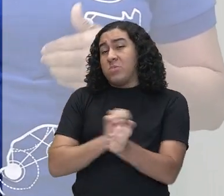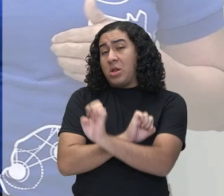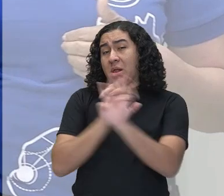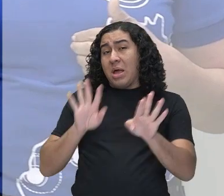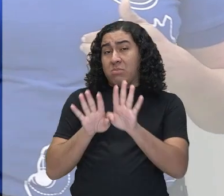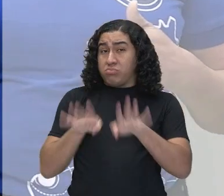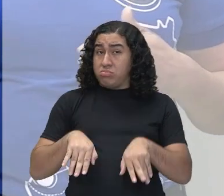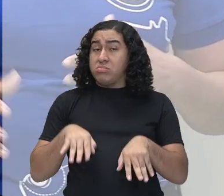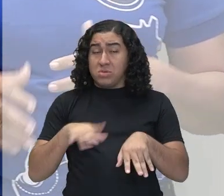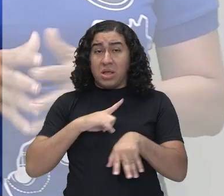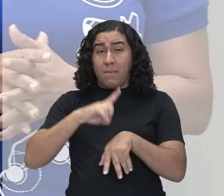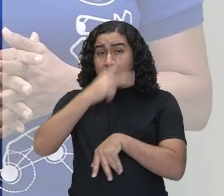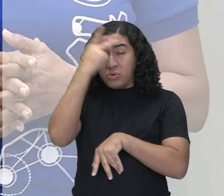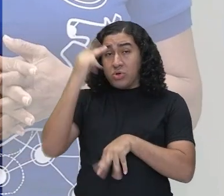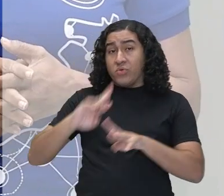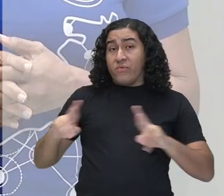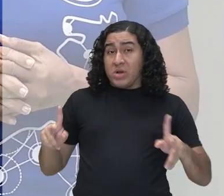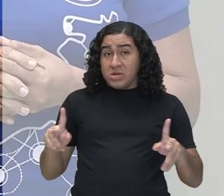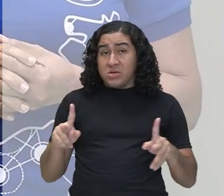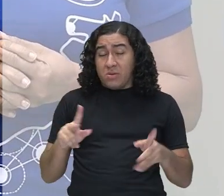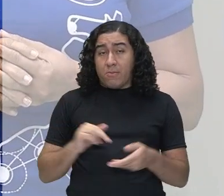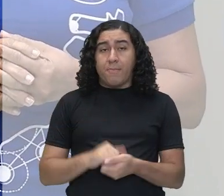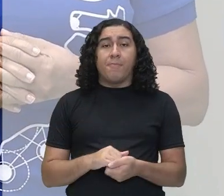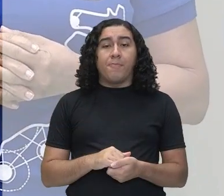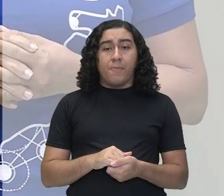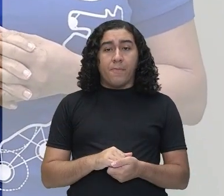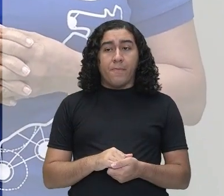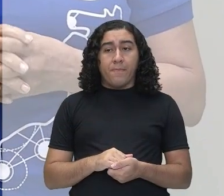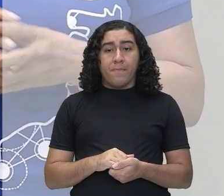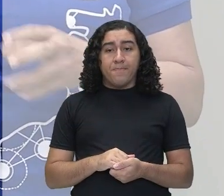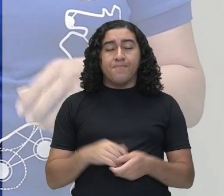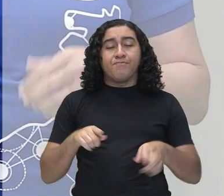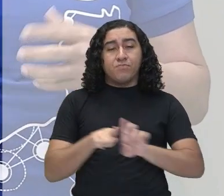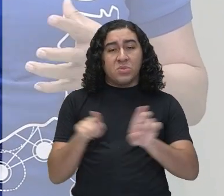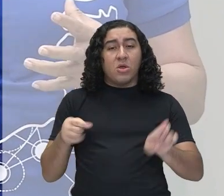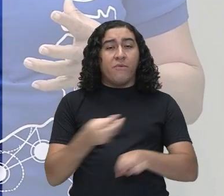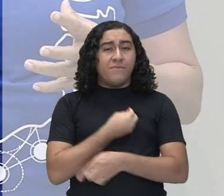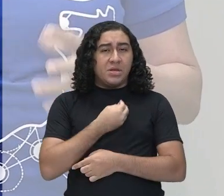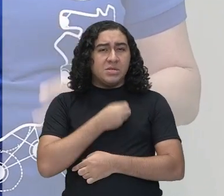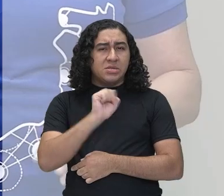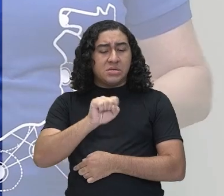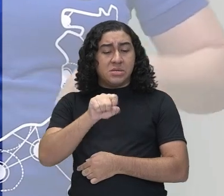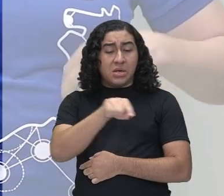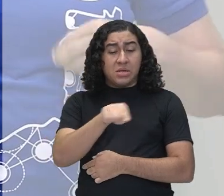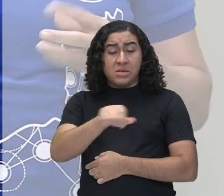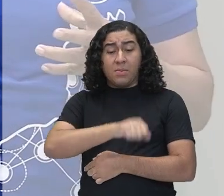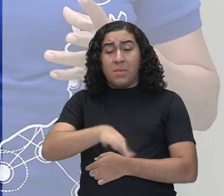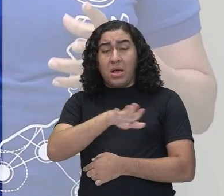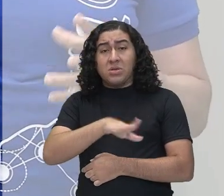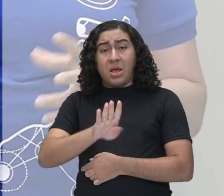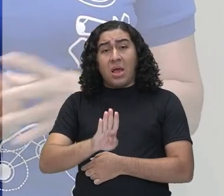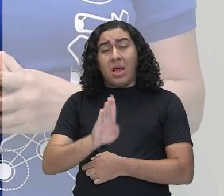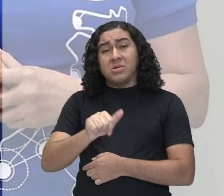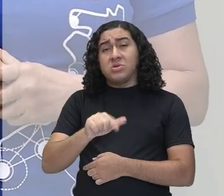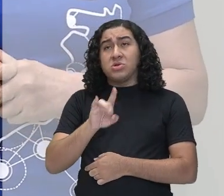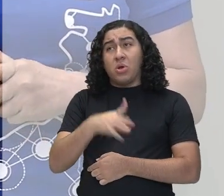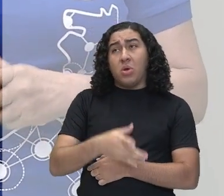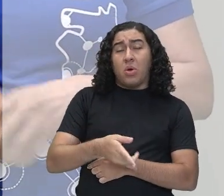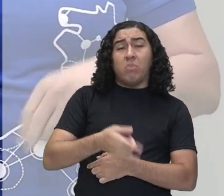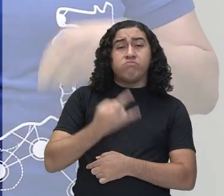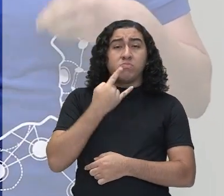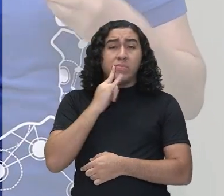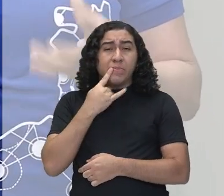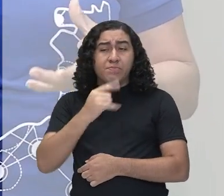que podiam, né? Mas viviam mesmo nessa boemia, bebendo,